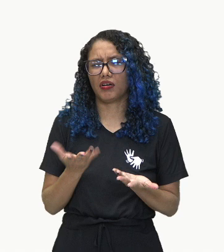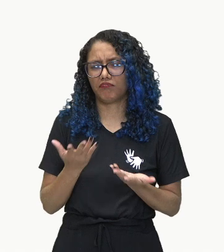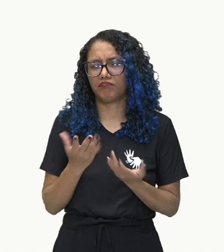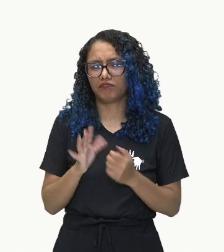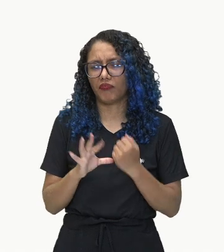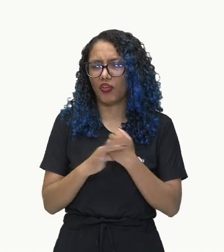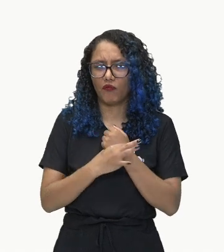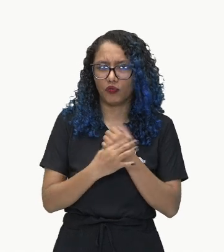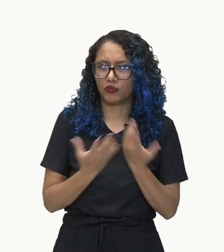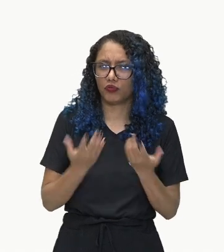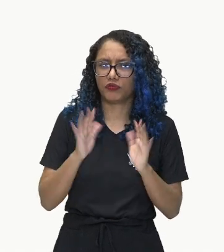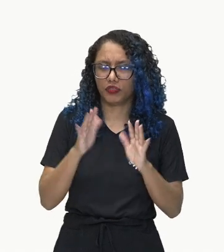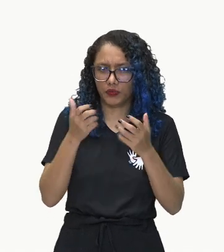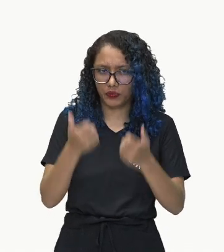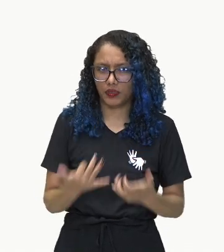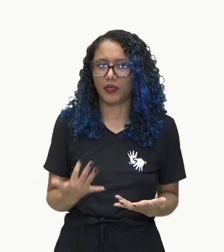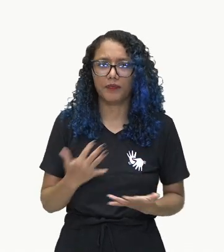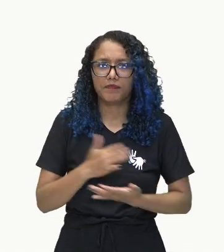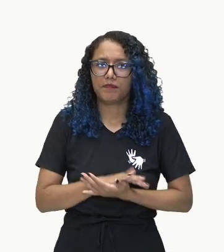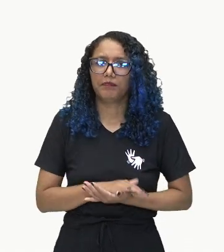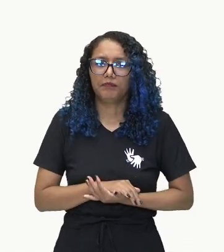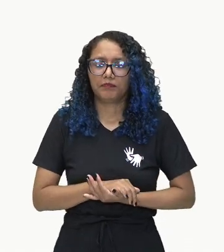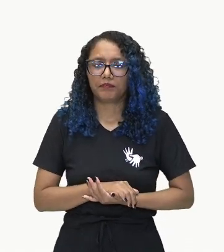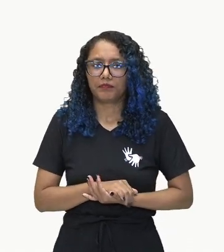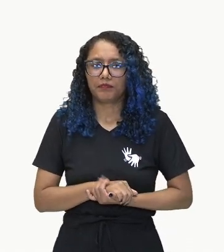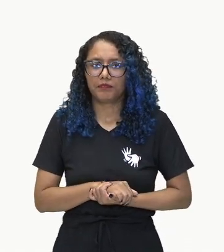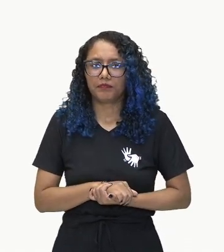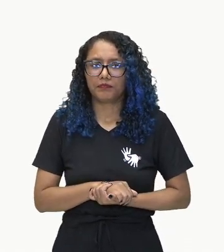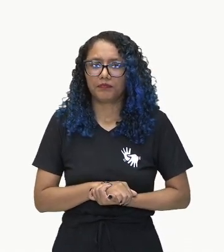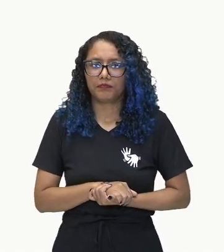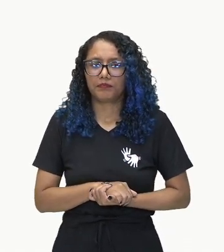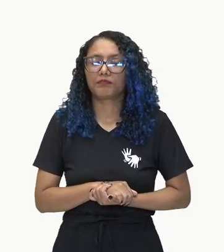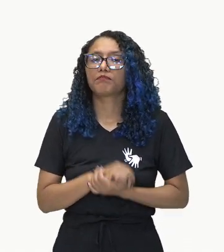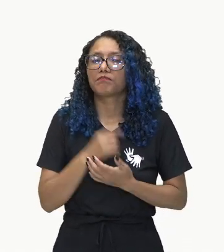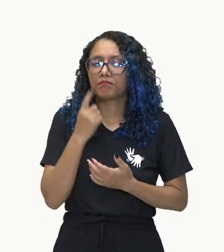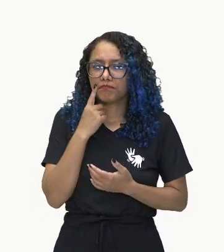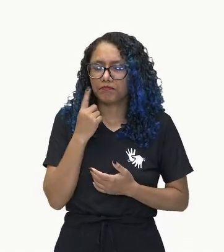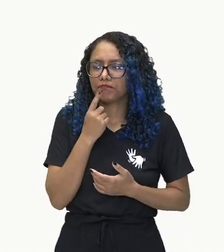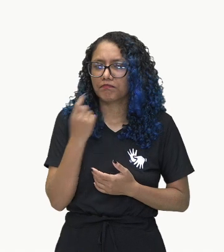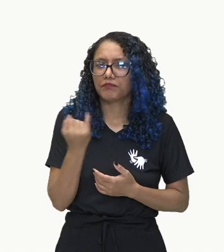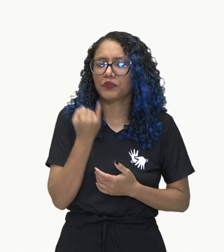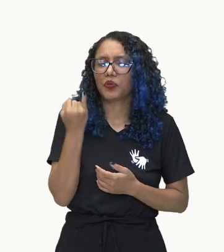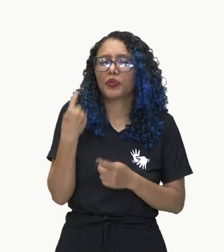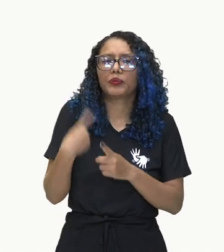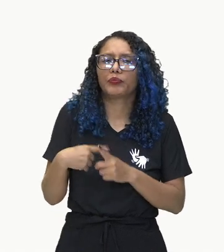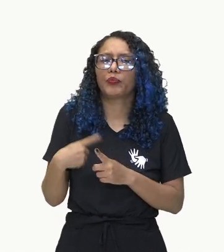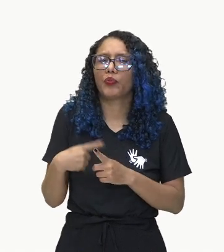anteriormente. E esse órgão, ele é importantíssimo, porque ele vai absorver